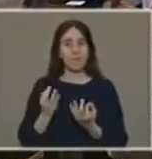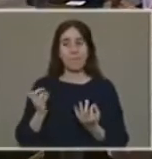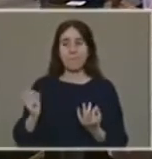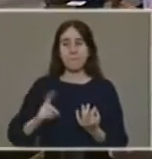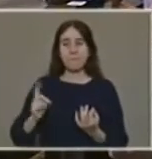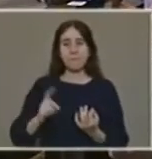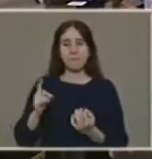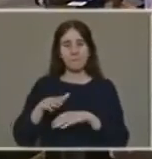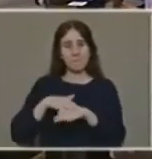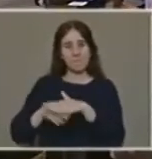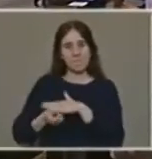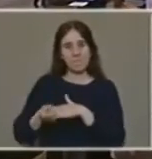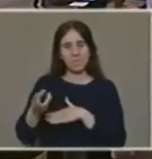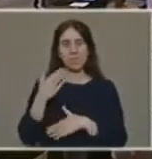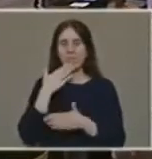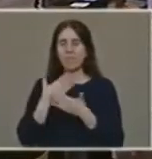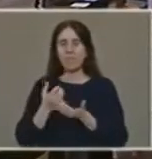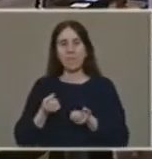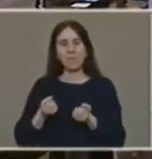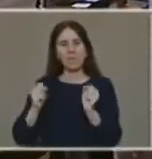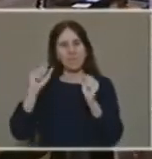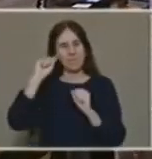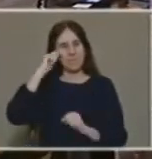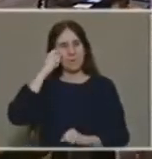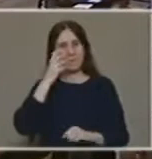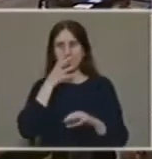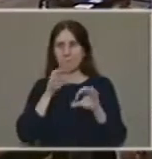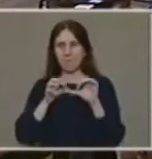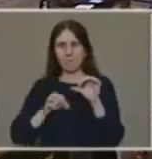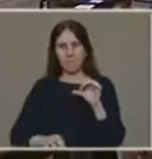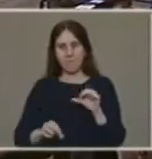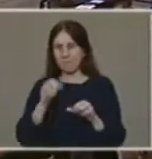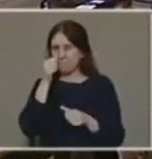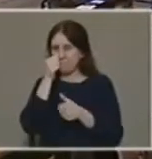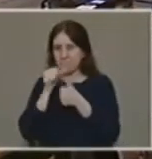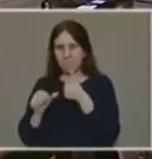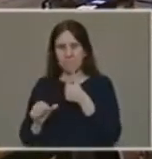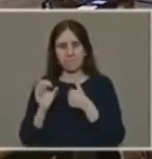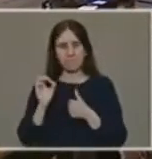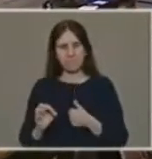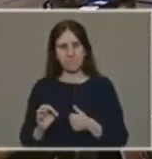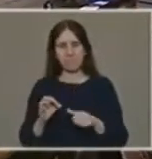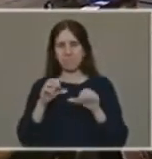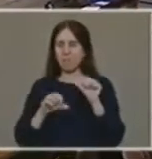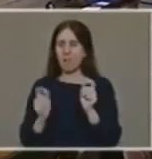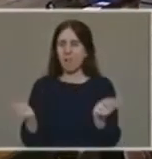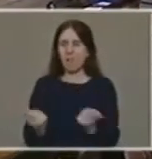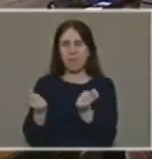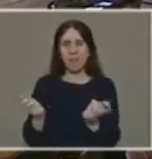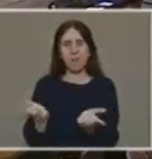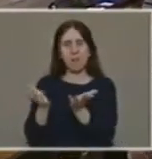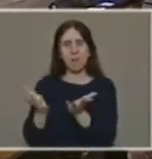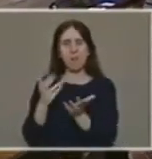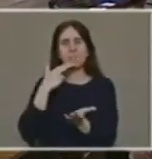de gestos agressivos, palavras de ódio numa retórica populista que